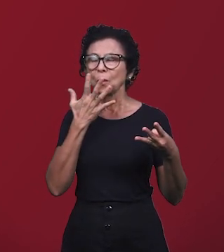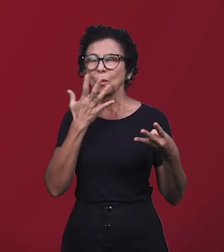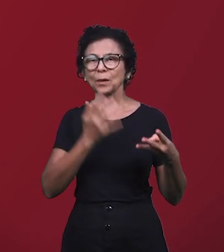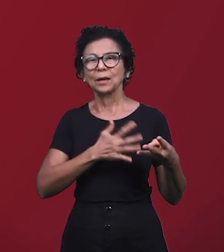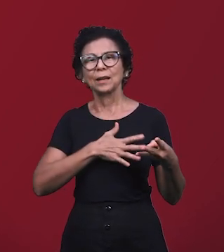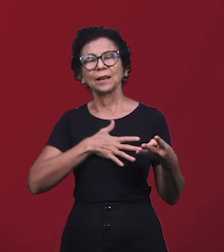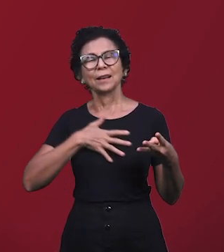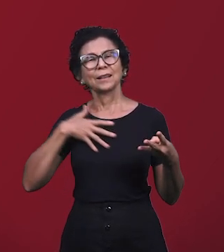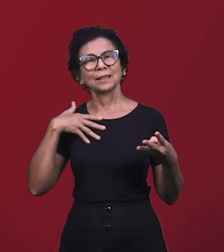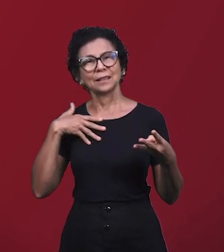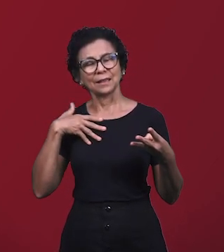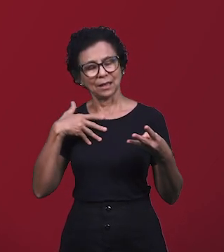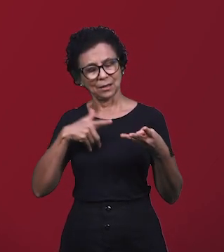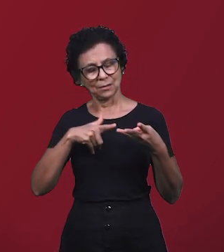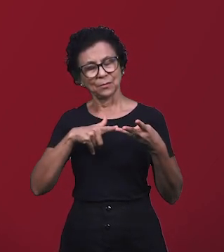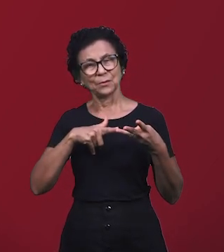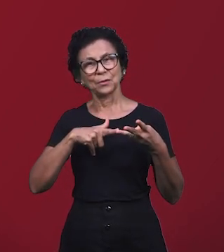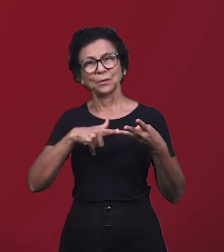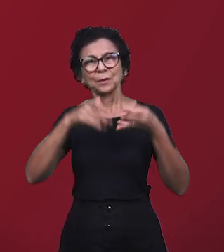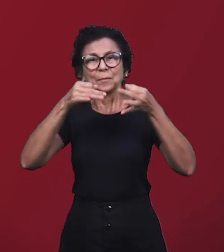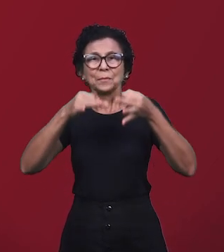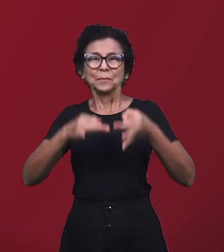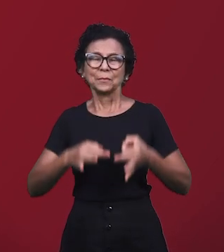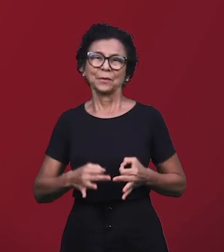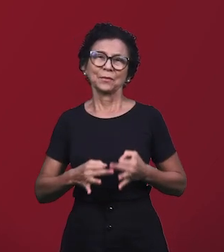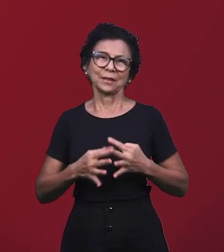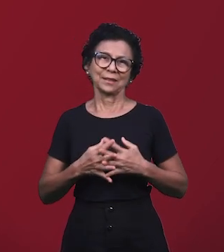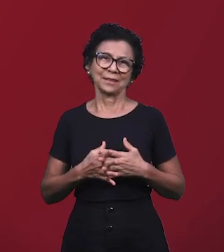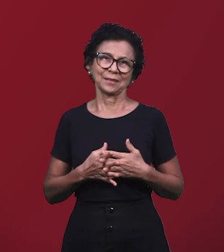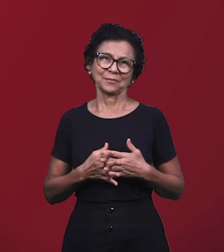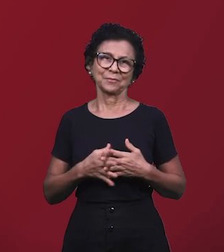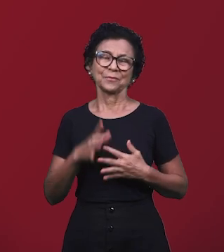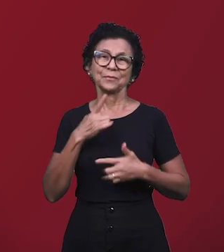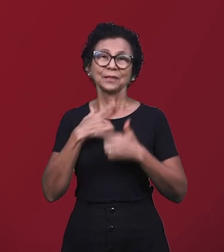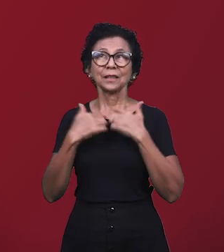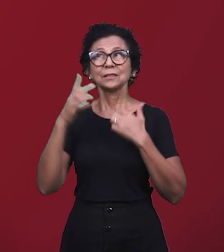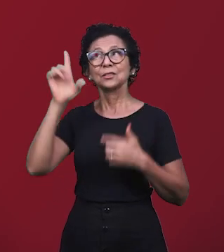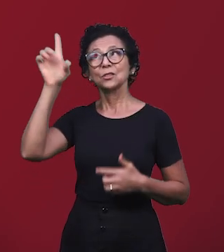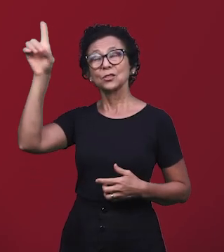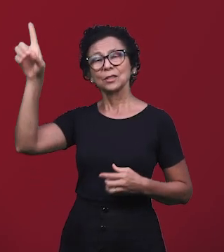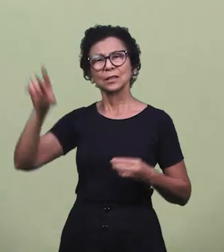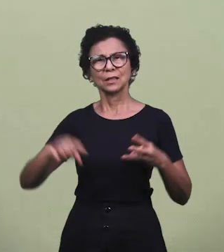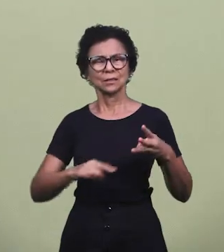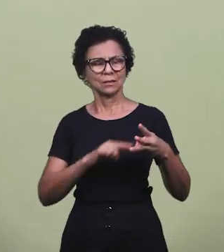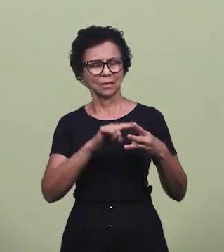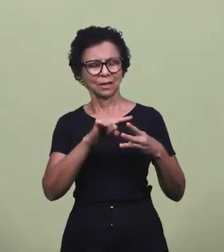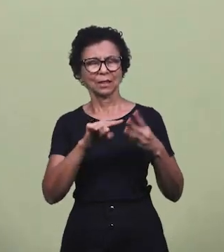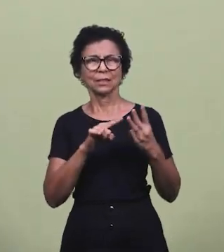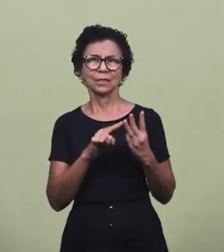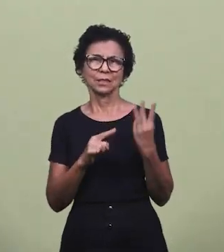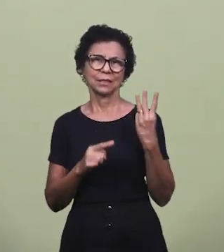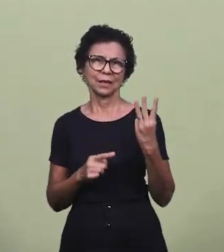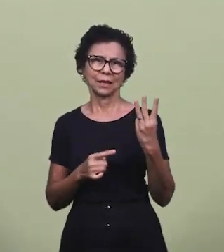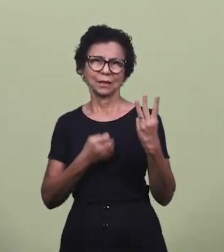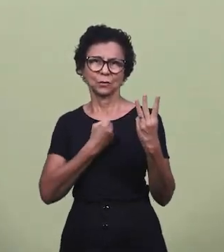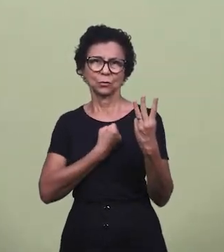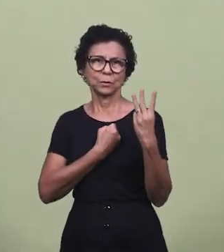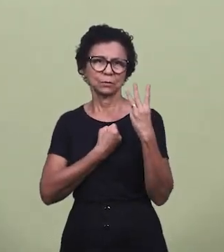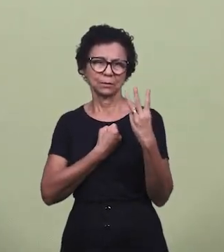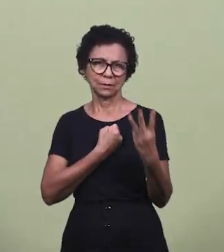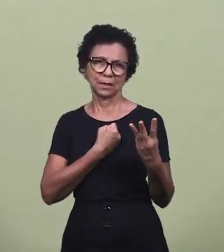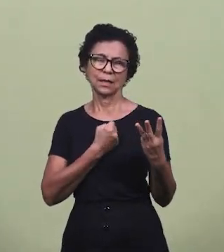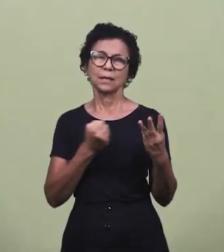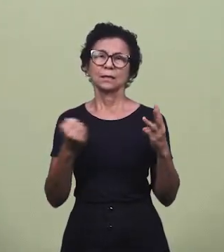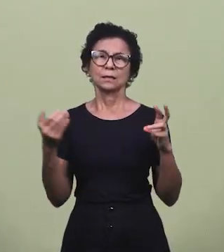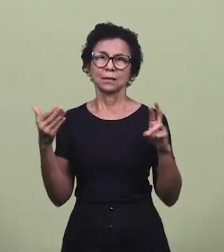e perfeita. 3 palavras. Esse número 3 está sempre ligado a uma operação de Deus